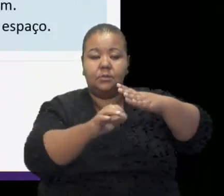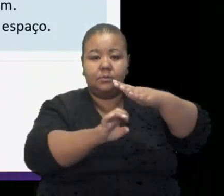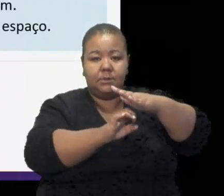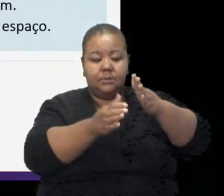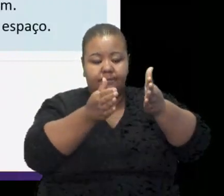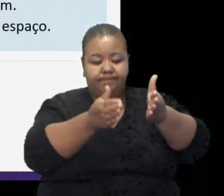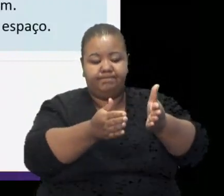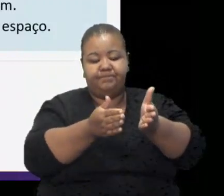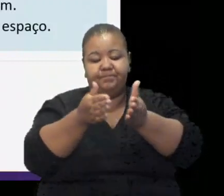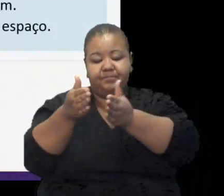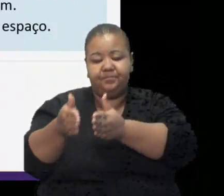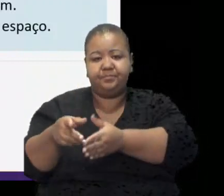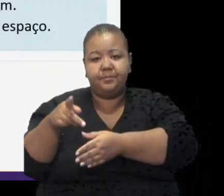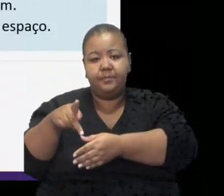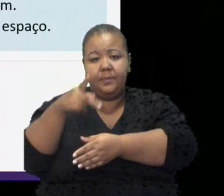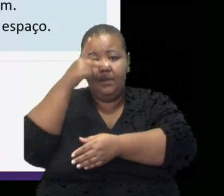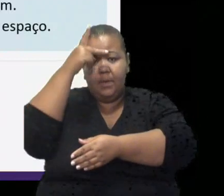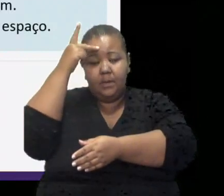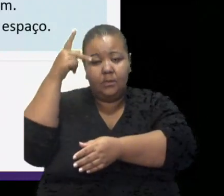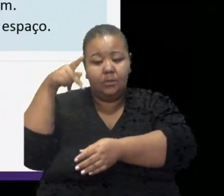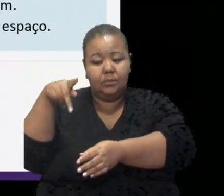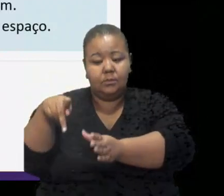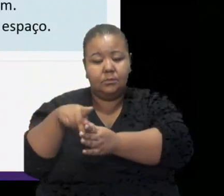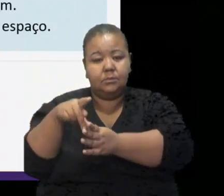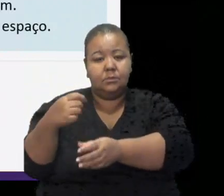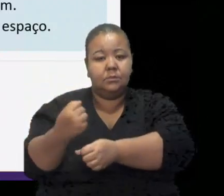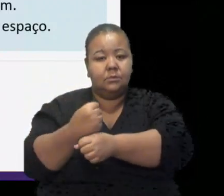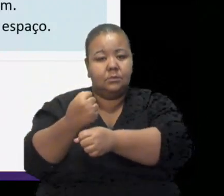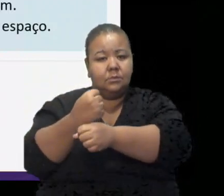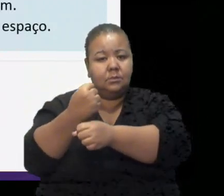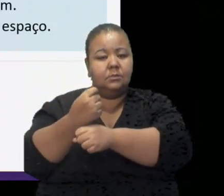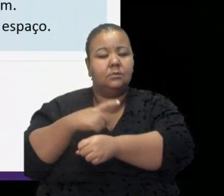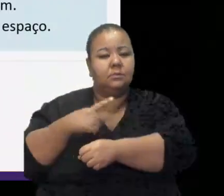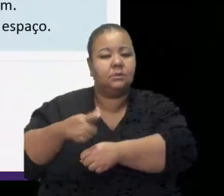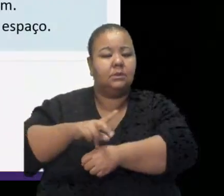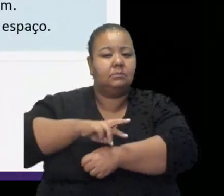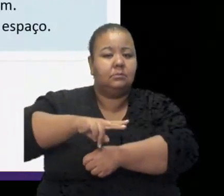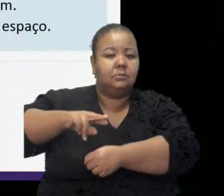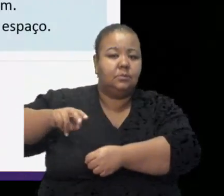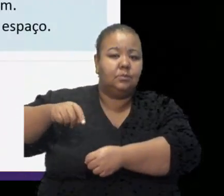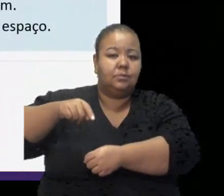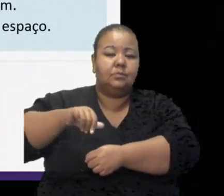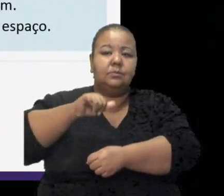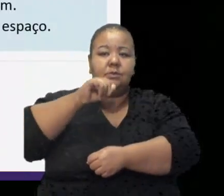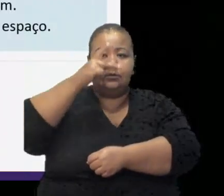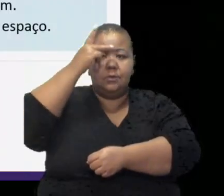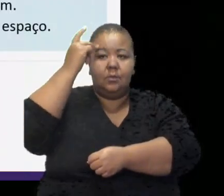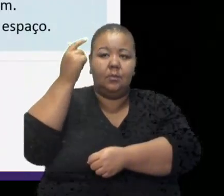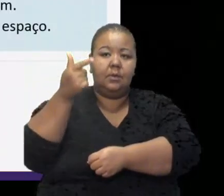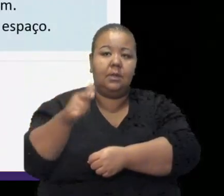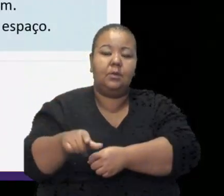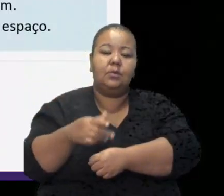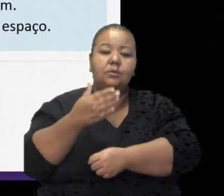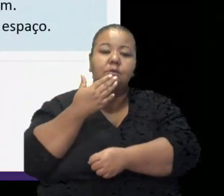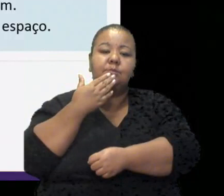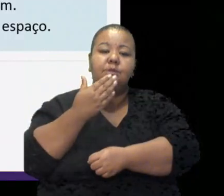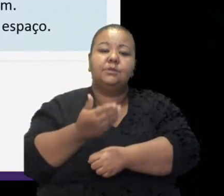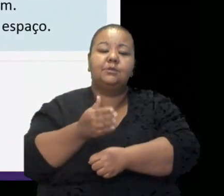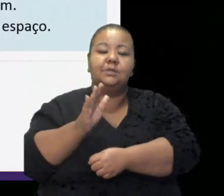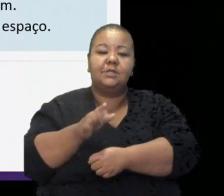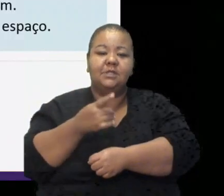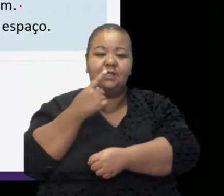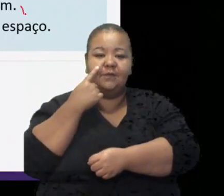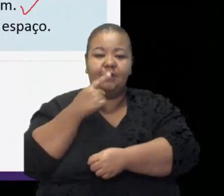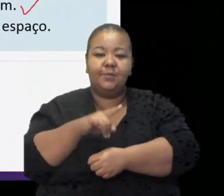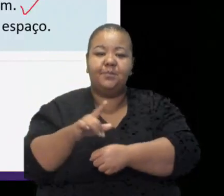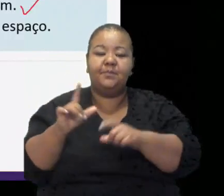isso. Para o fabricante, né, ele vai lidar com muitas variantes, como o ganhador de pedido, que a gente viu no primeiro encontro,